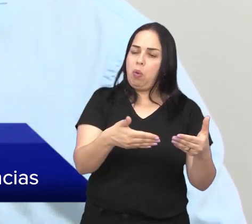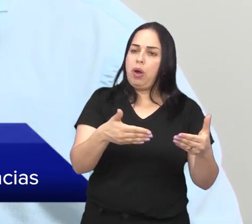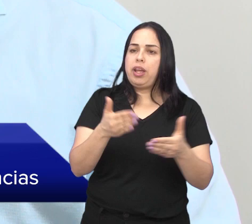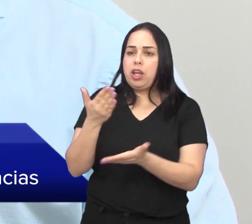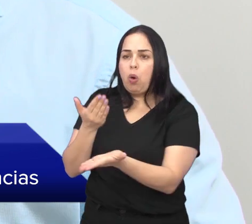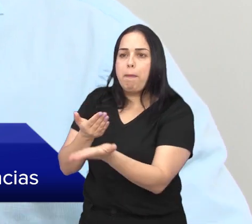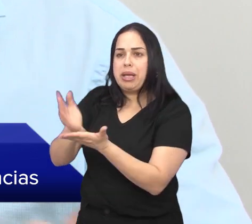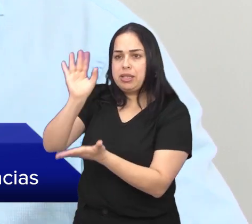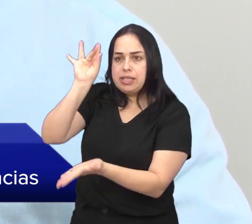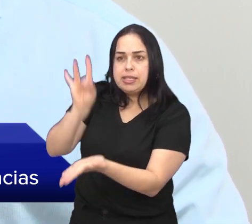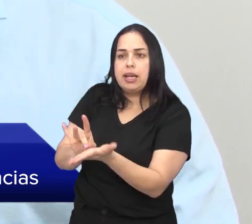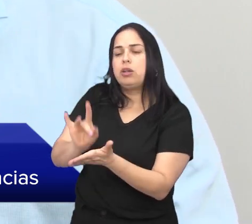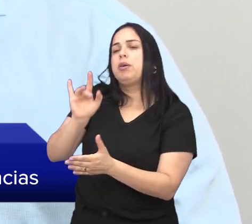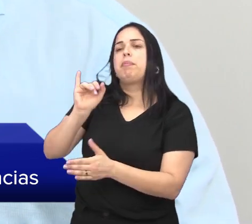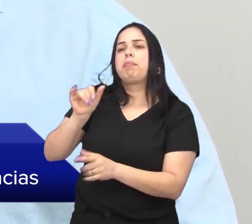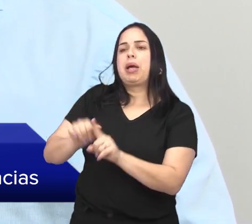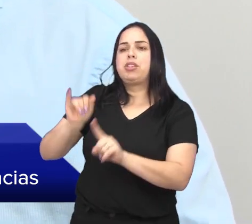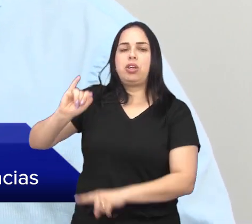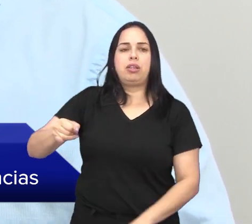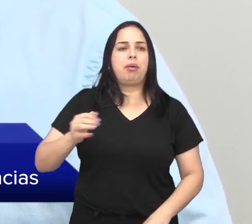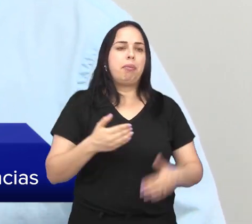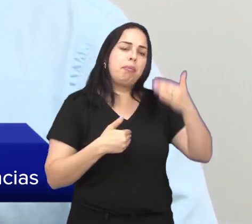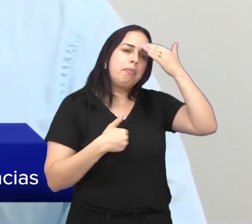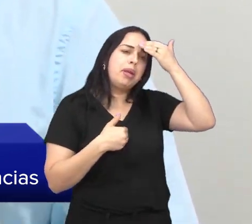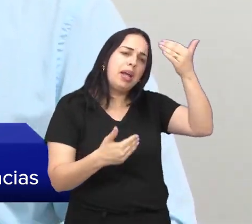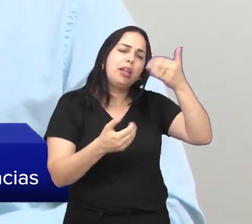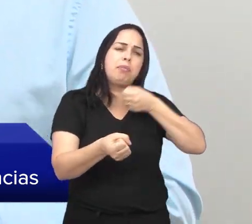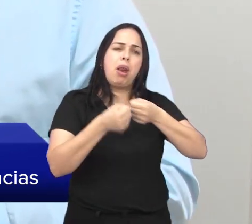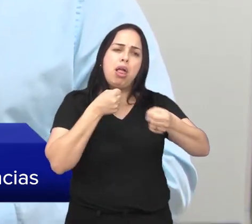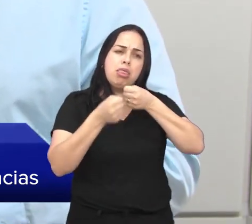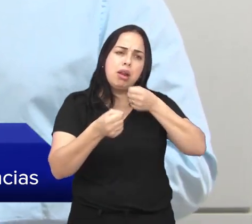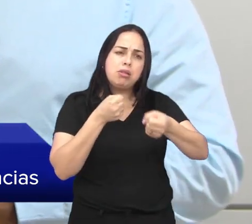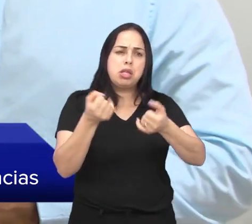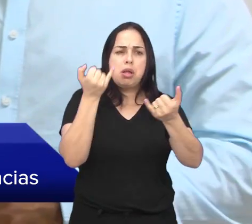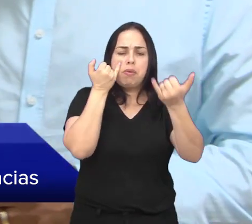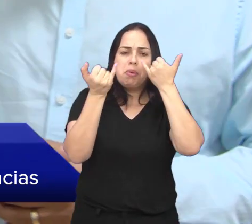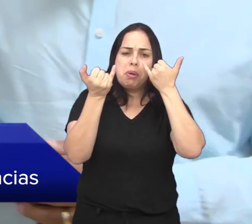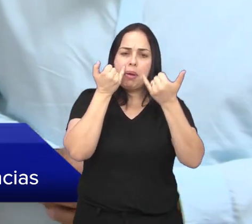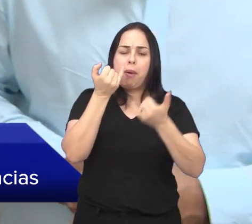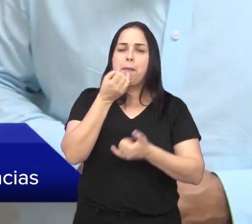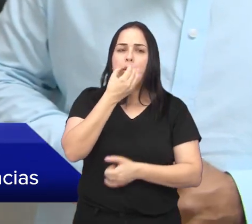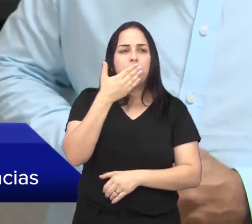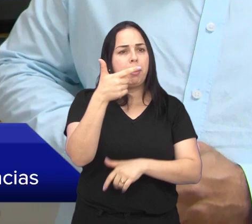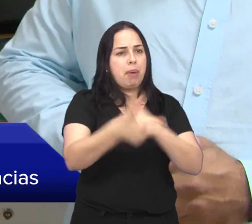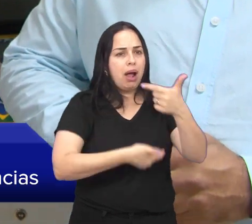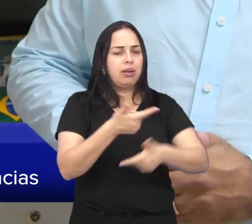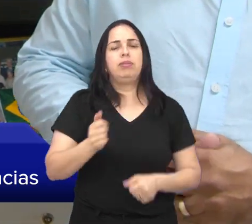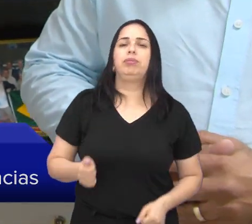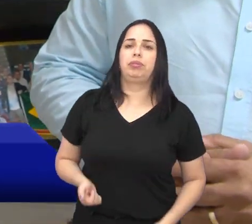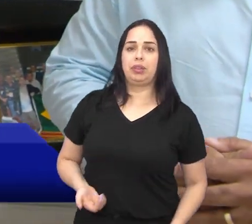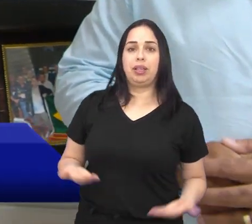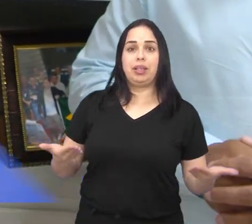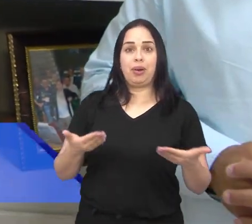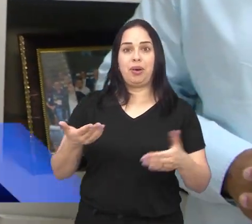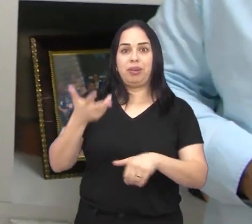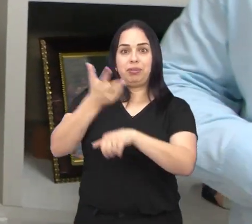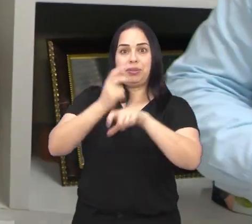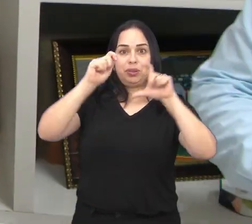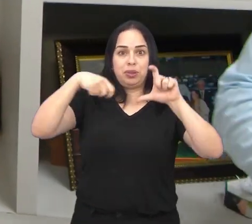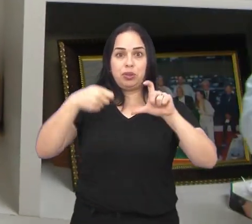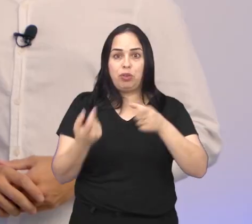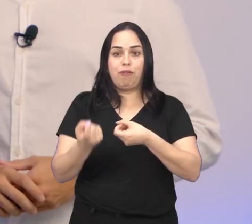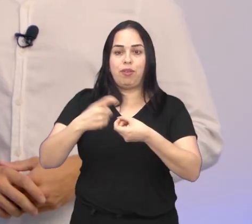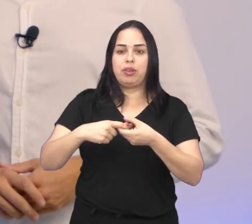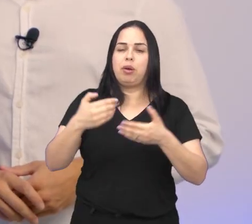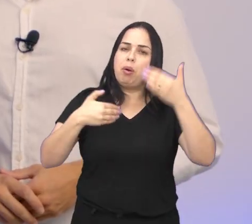partir de janeiro do próximo ano. Perfeito. Então, vereador, muito obrigada, viu, pela entrevista, pelas informações, um bom trabalho para você. Voltamos ao